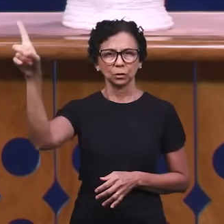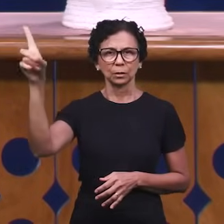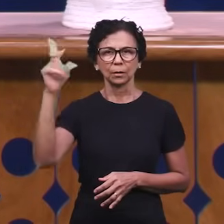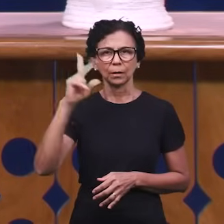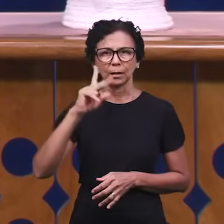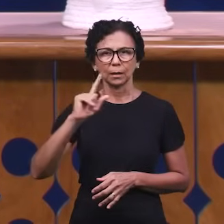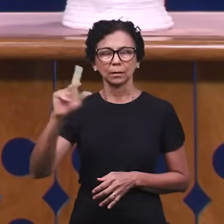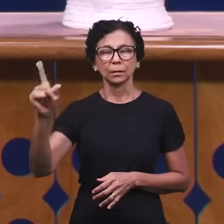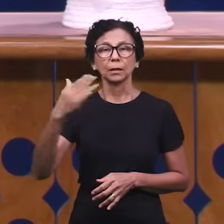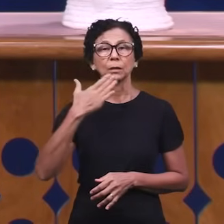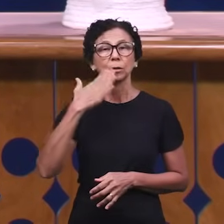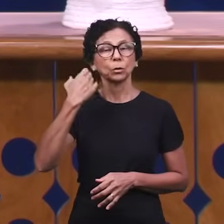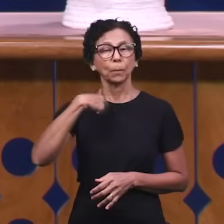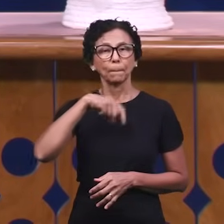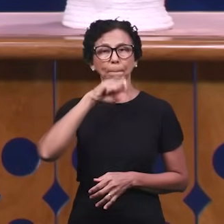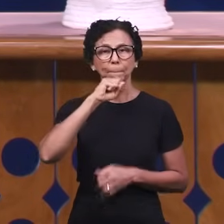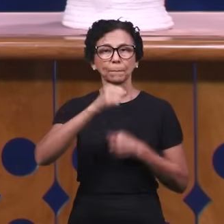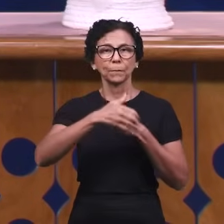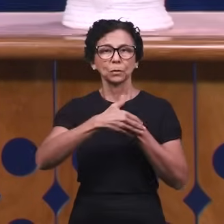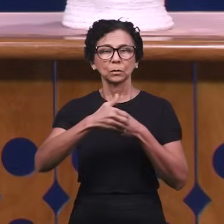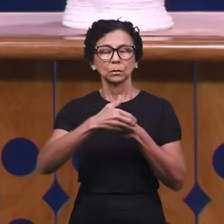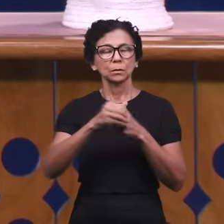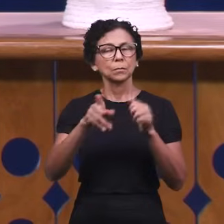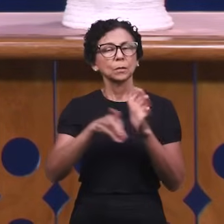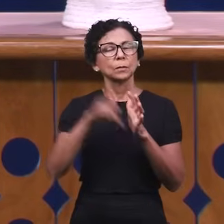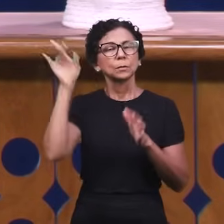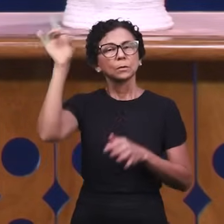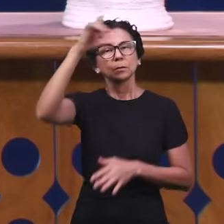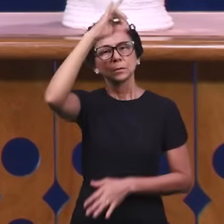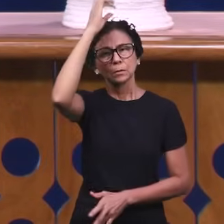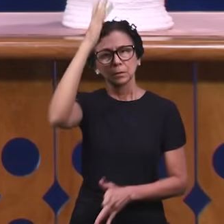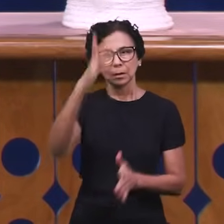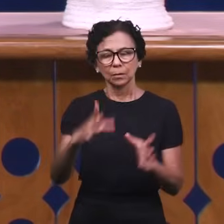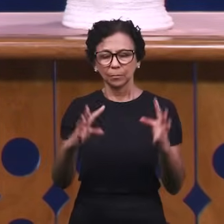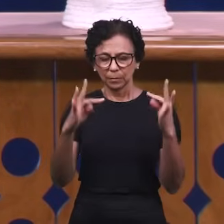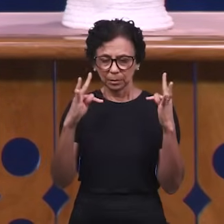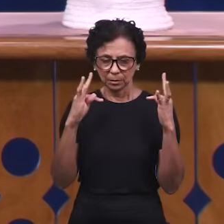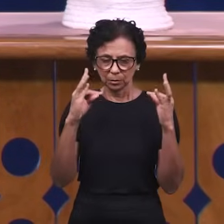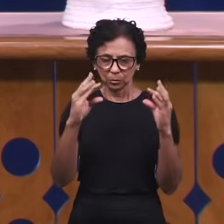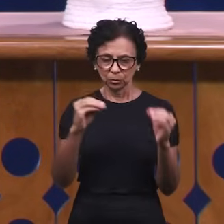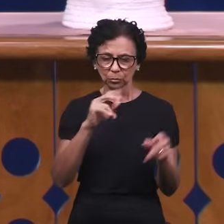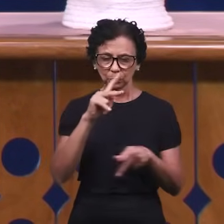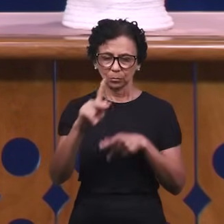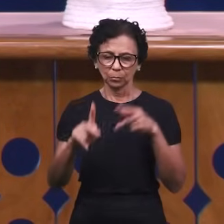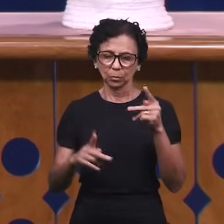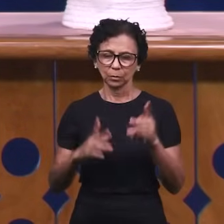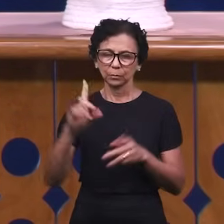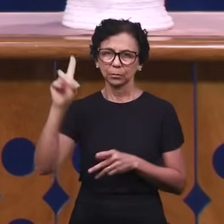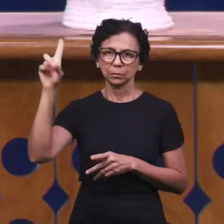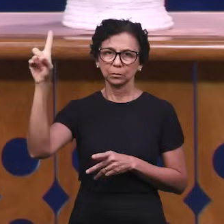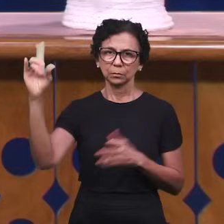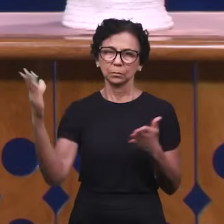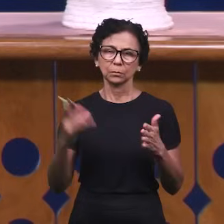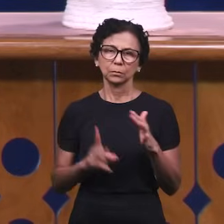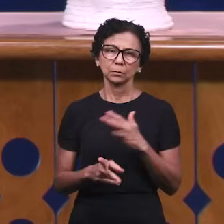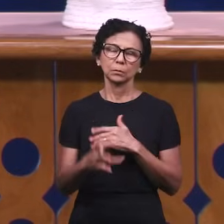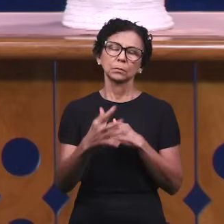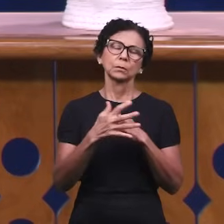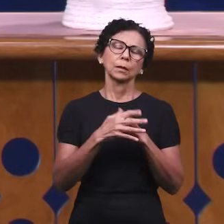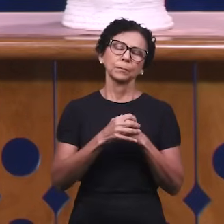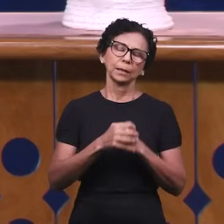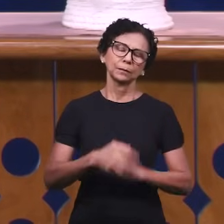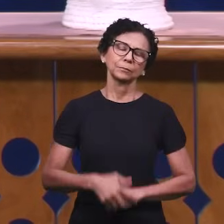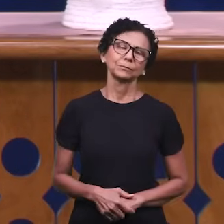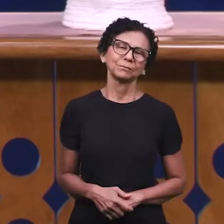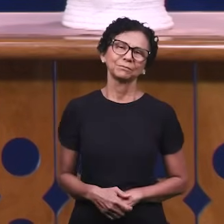amor de Deus, o nosso eterno Pai, as doces consolações do Espírito Santo repouse sobre vós e sobre todo o povo de